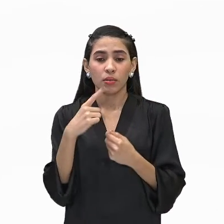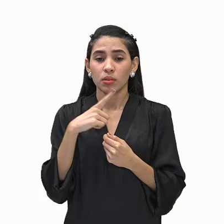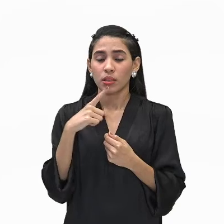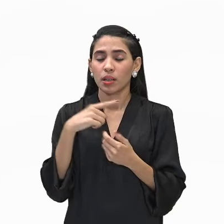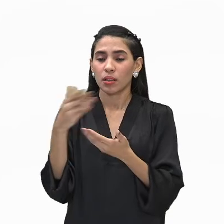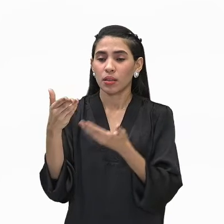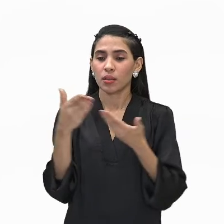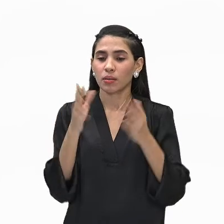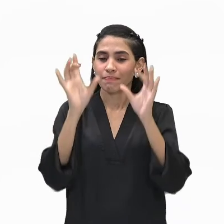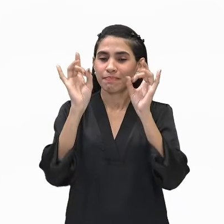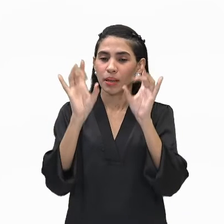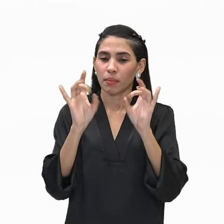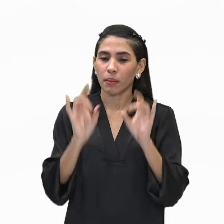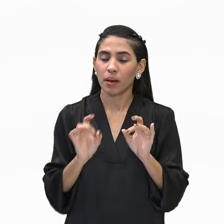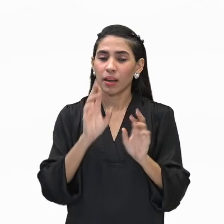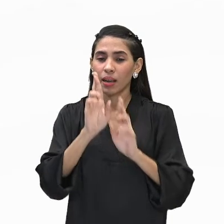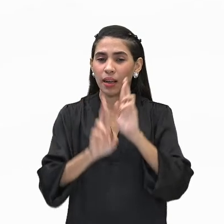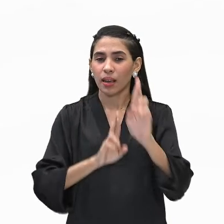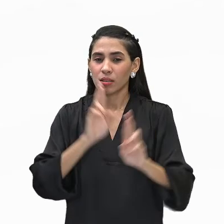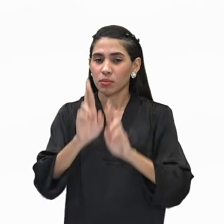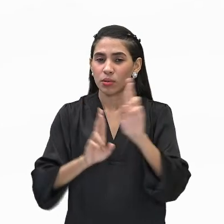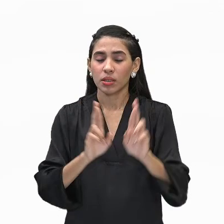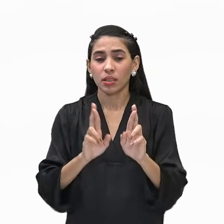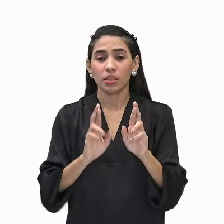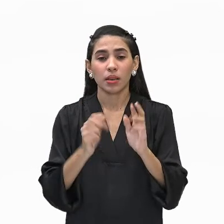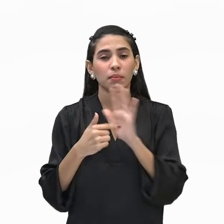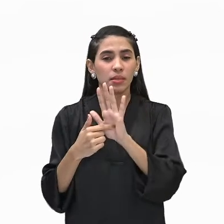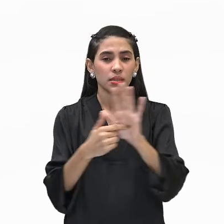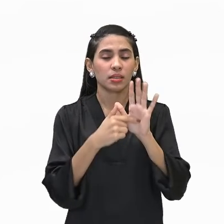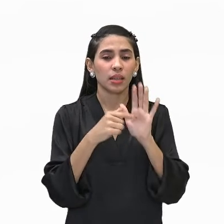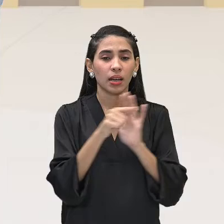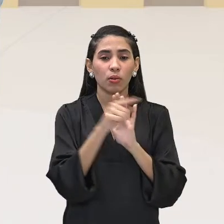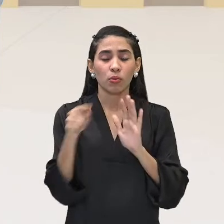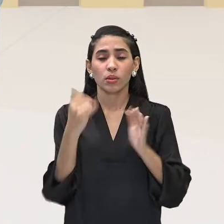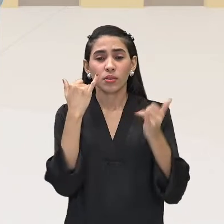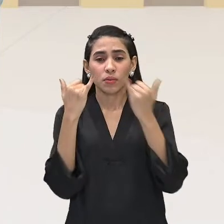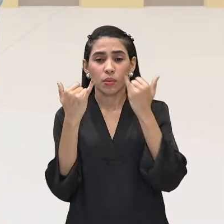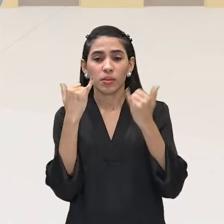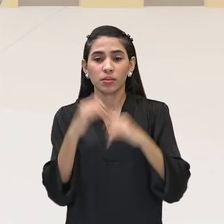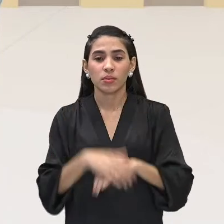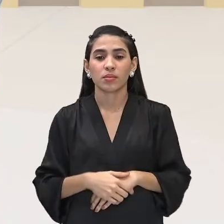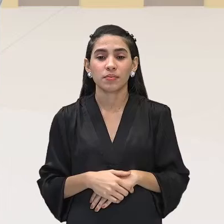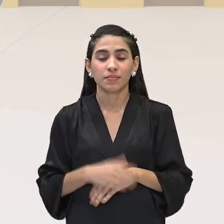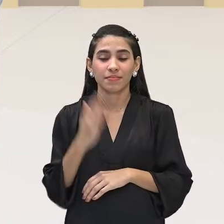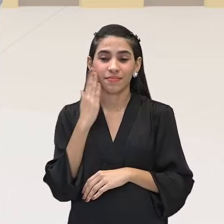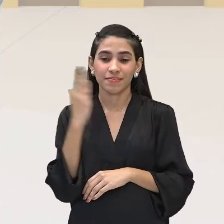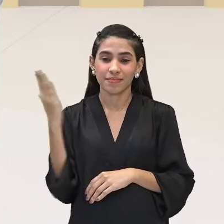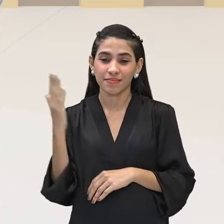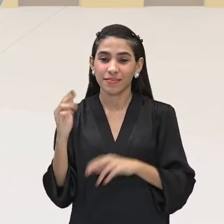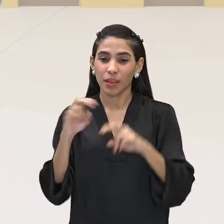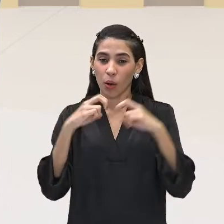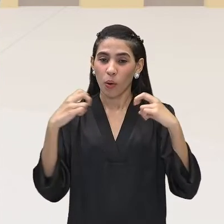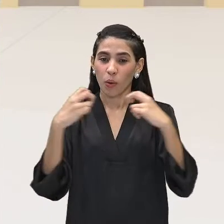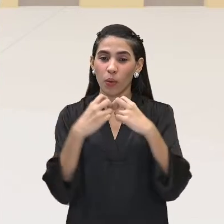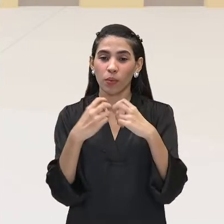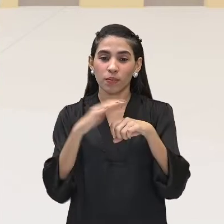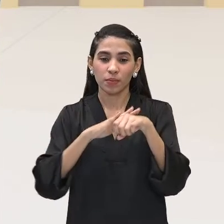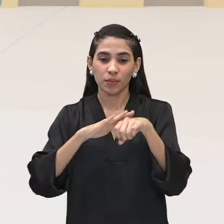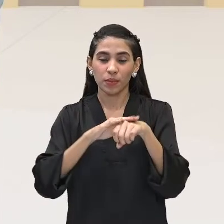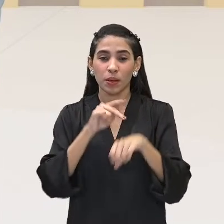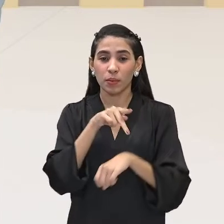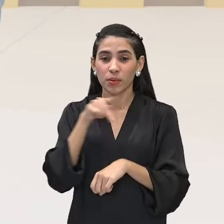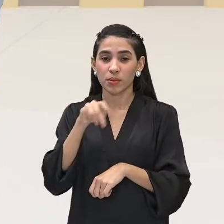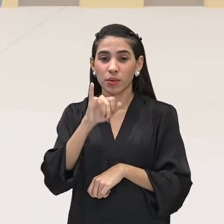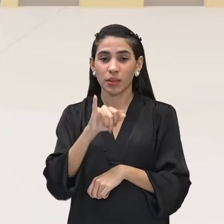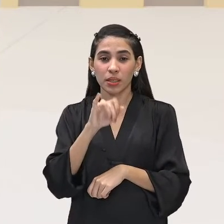convidado especial para responder, ou melhor, para trazer algumas informações. Então, aqui na nossa roda de conversa tem o professor Ilbson. Seja